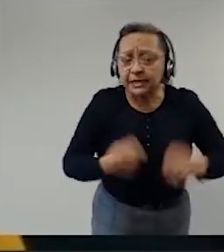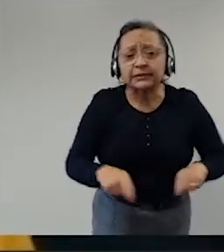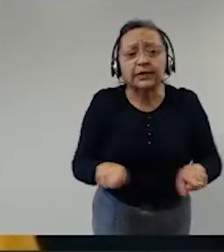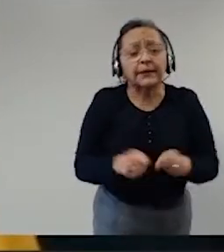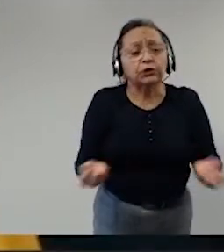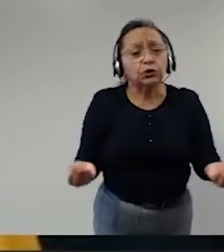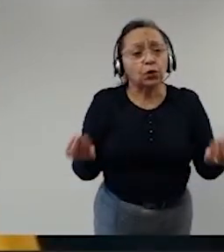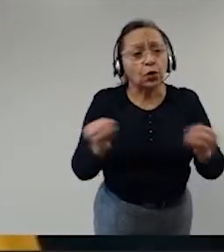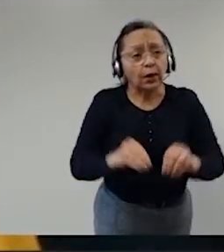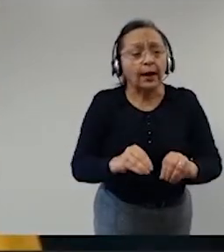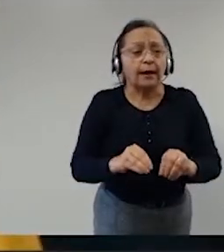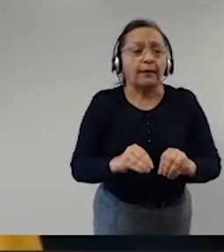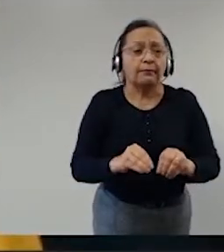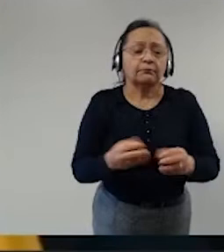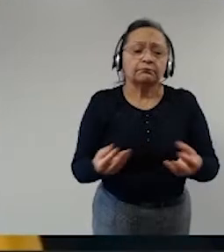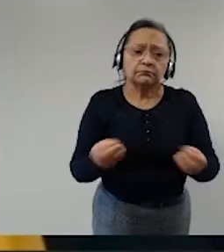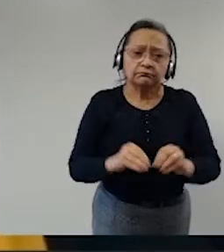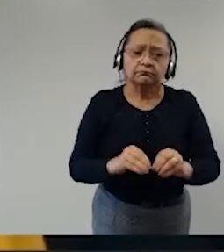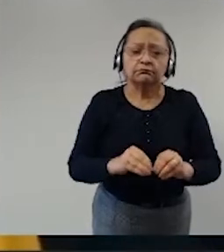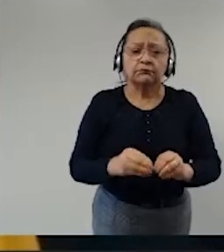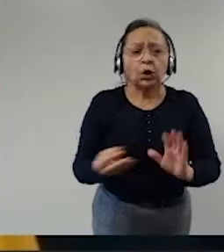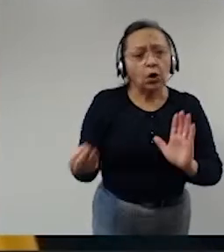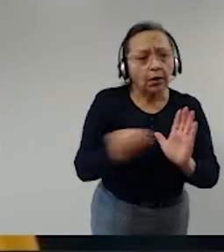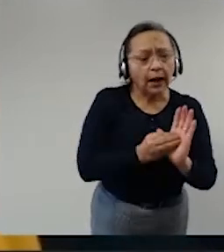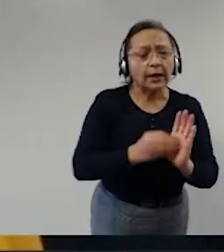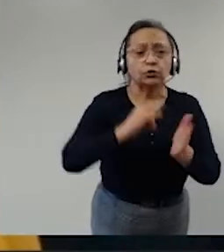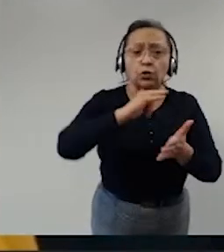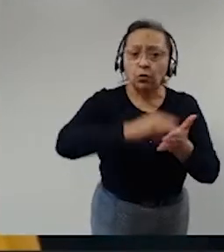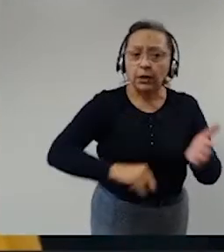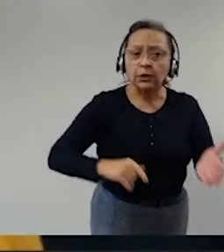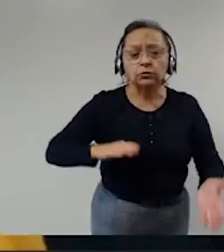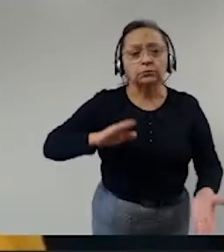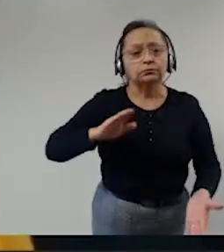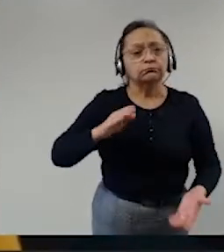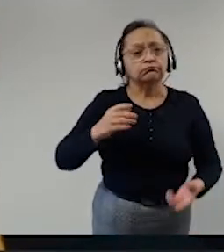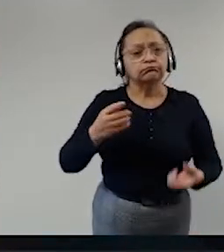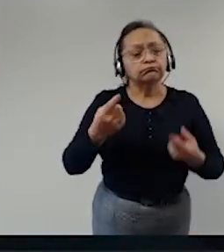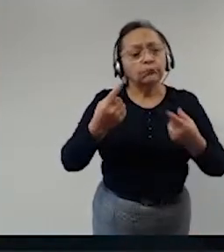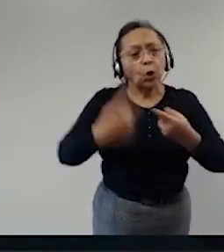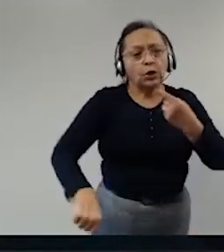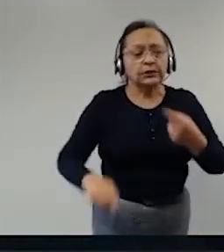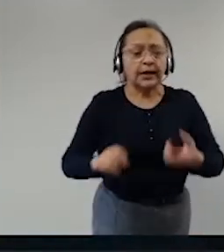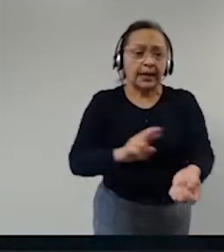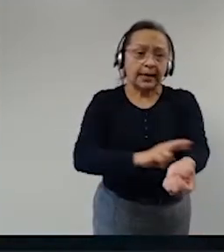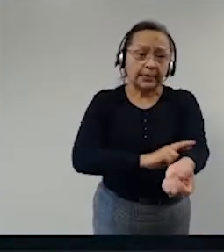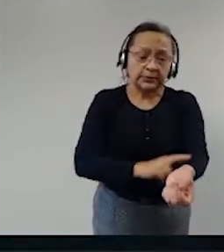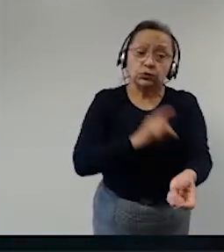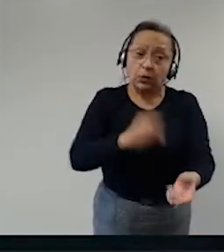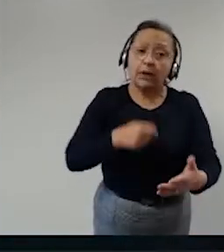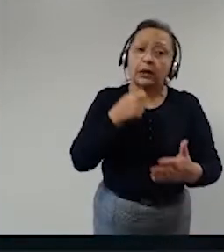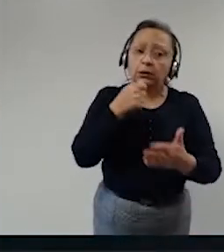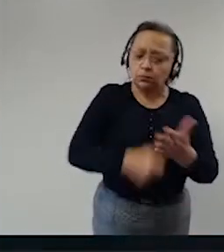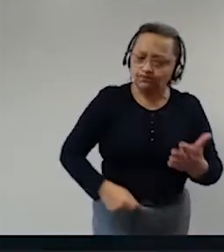como antirracista, de se declarar e de levantar a bandeira do antirracismo. Uma luta que